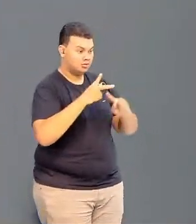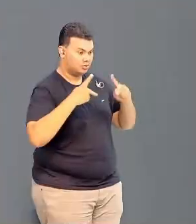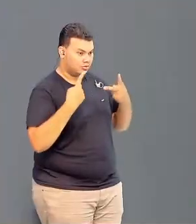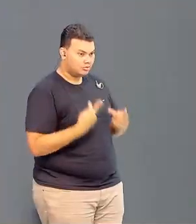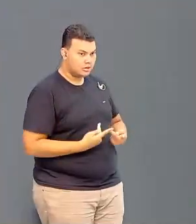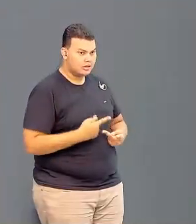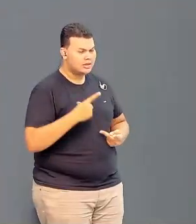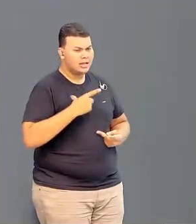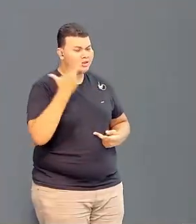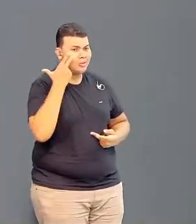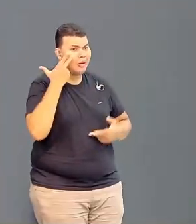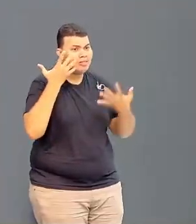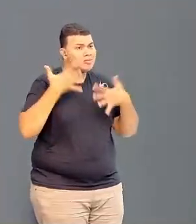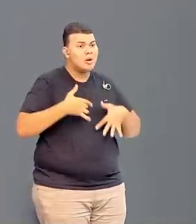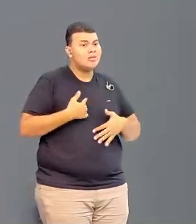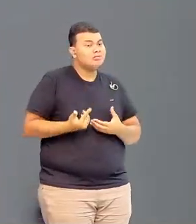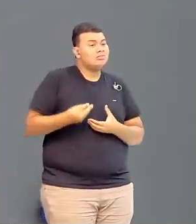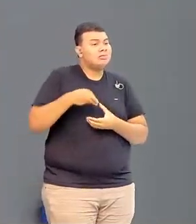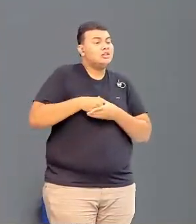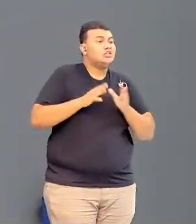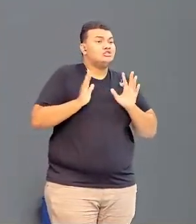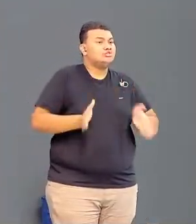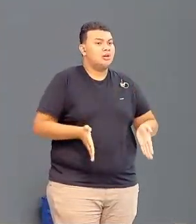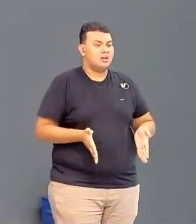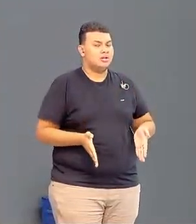no natural nós somos assim.